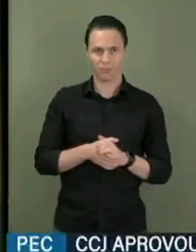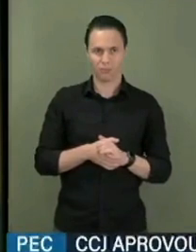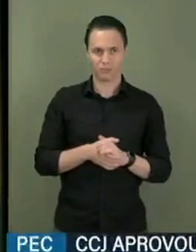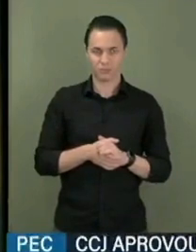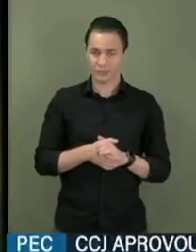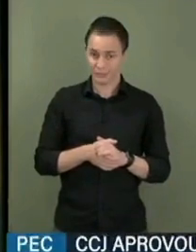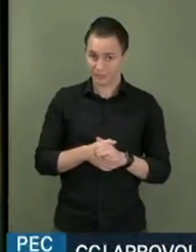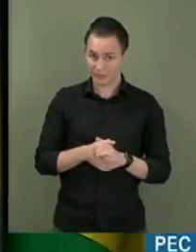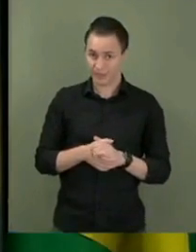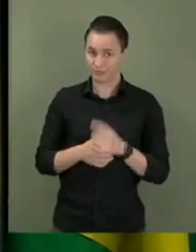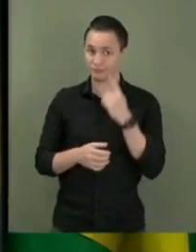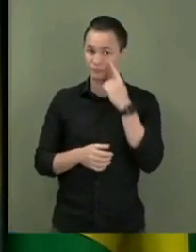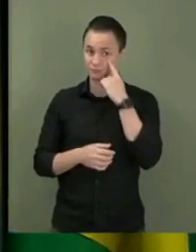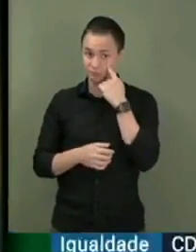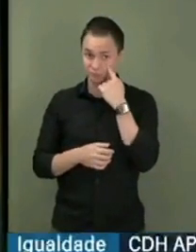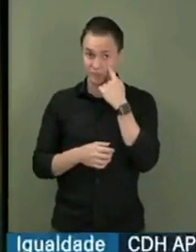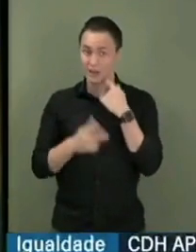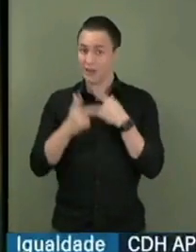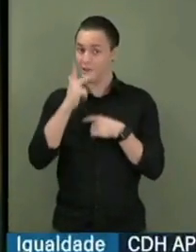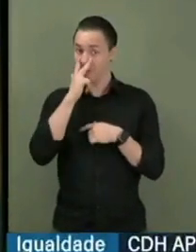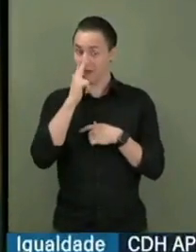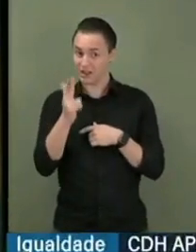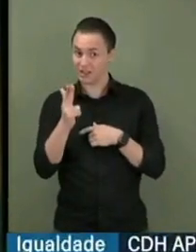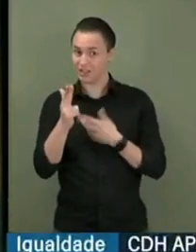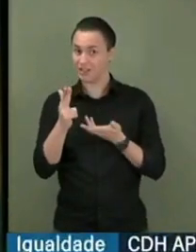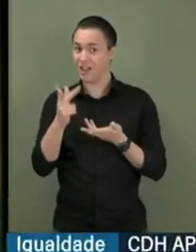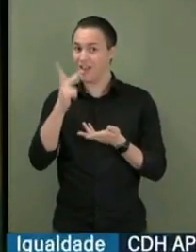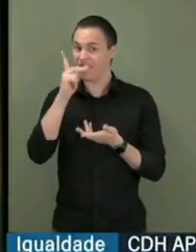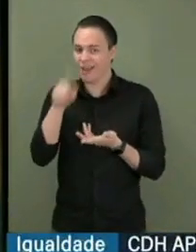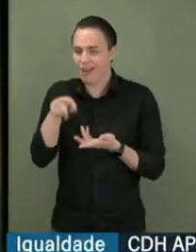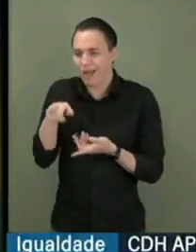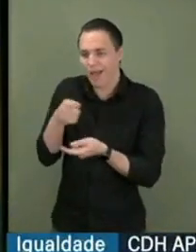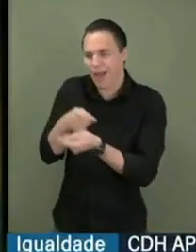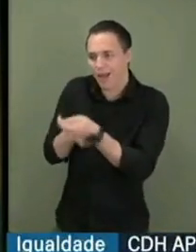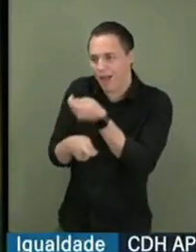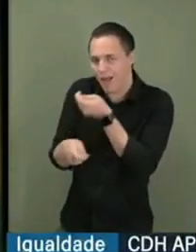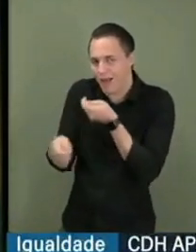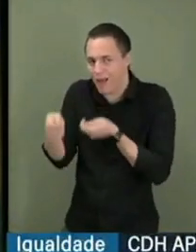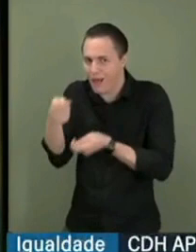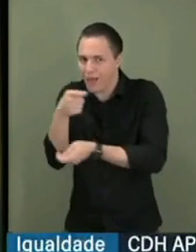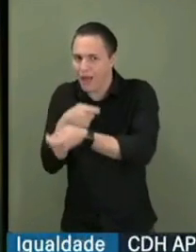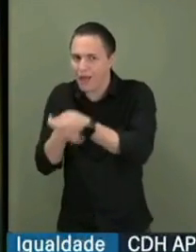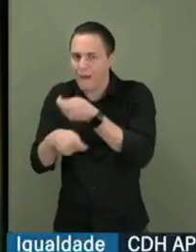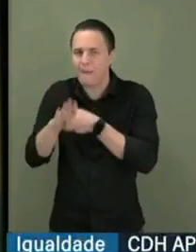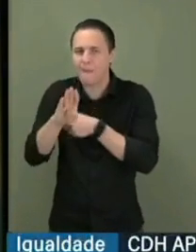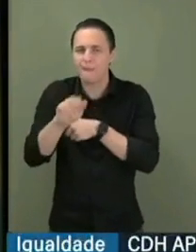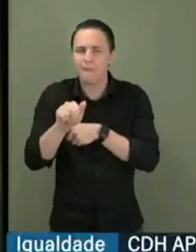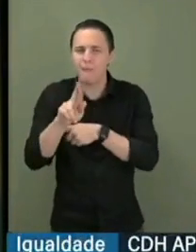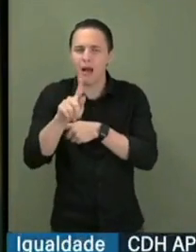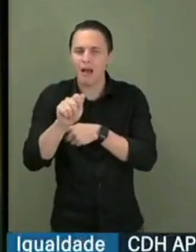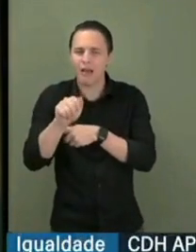Se isso não é toma lá, dá cá, barganha, aquela velha prática